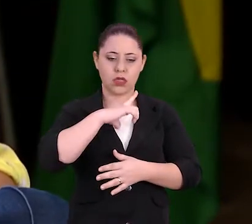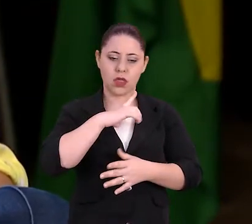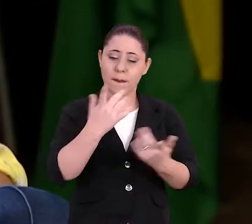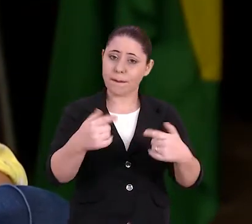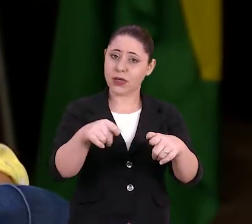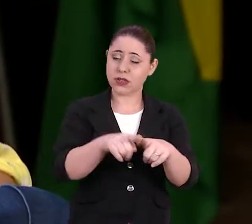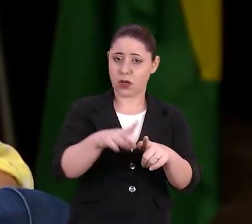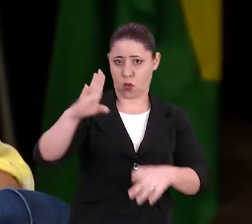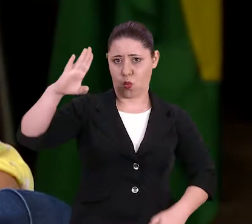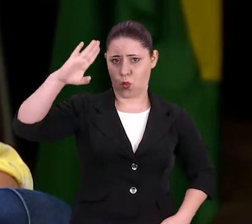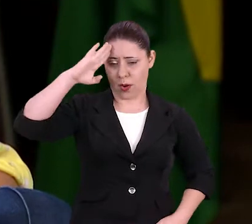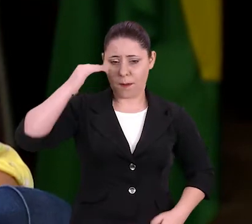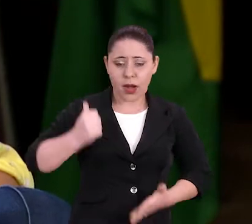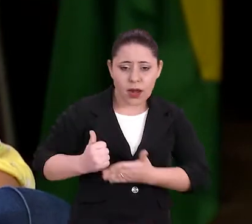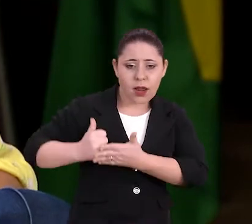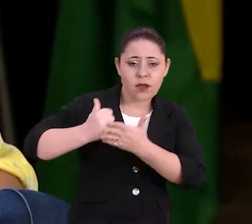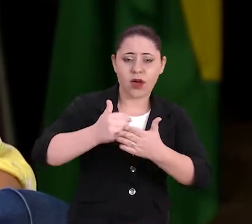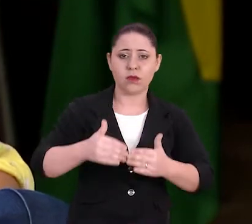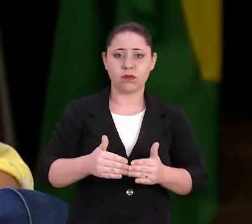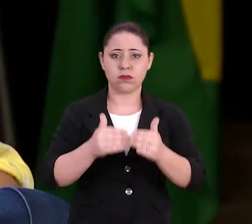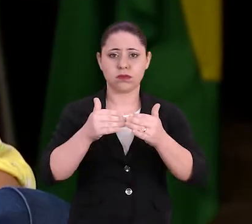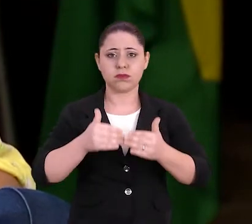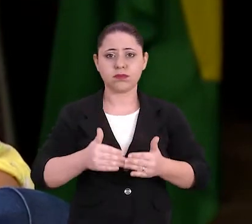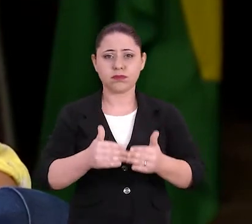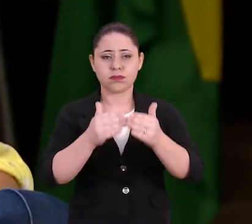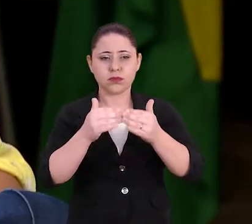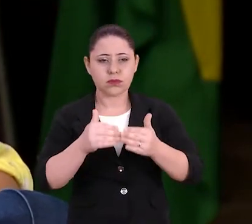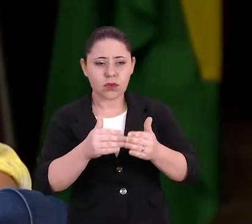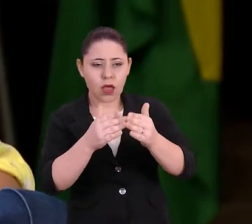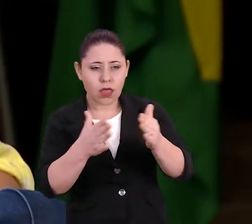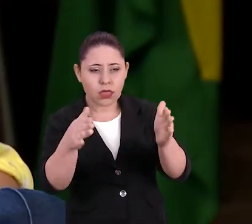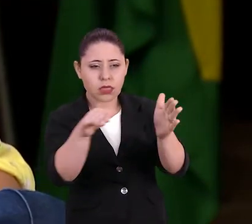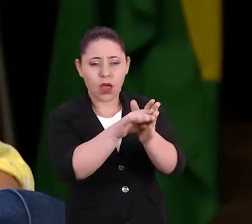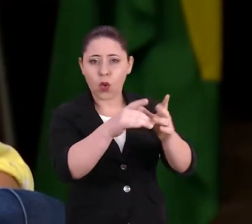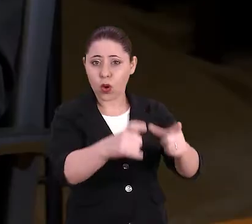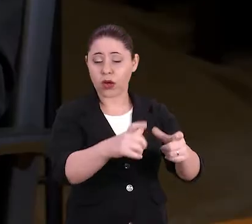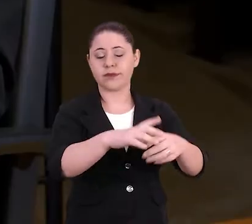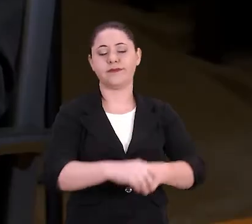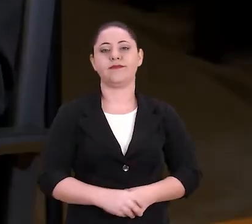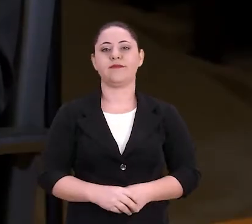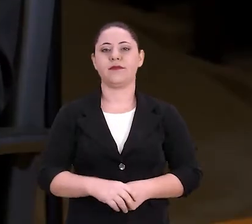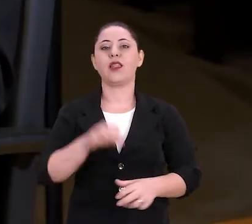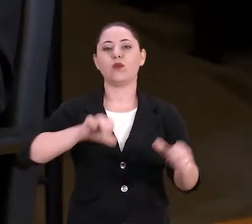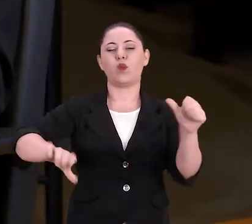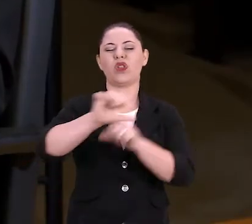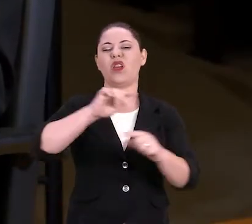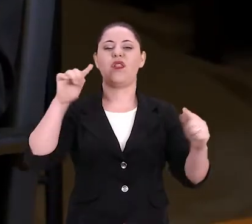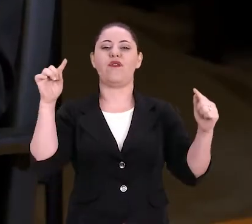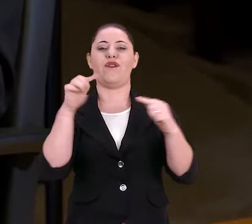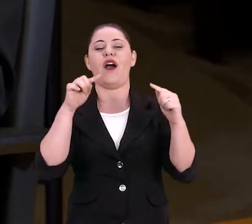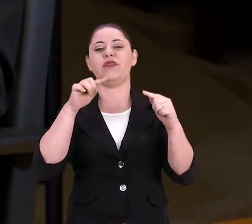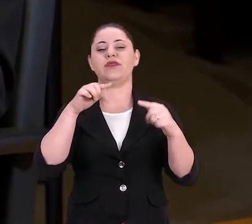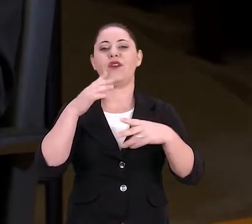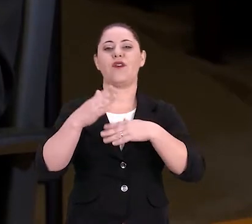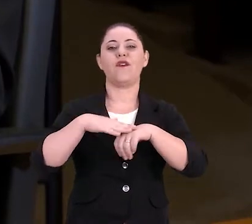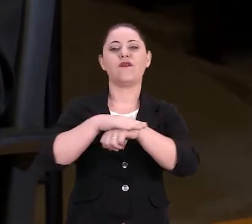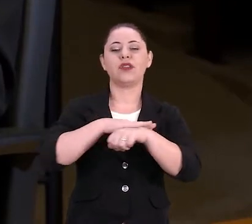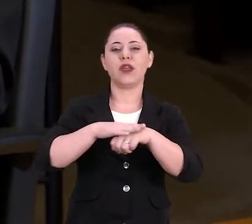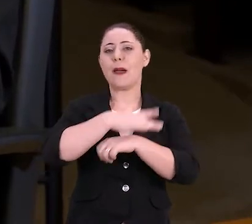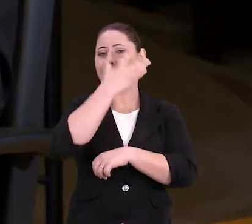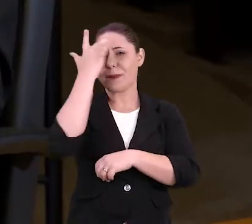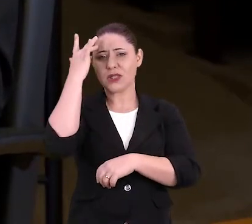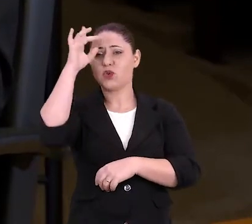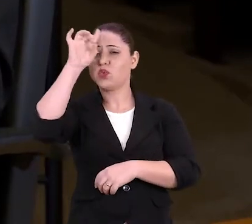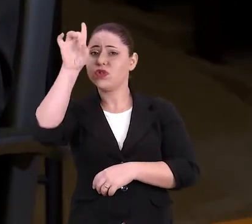o Exército para poder levar a urna de barco, né, até a localidade. Agora, mudando um pouco do foco da nossa conversa, e